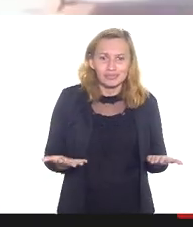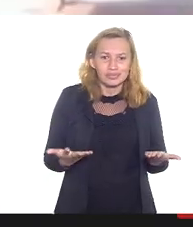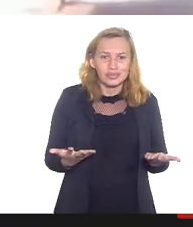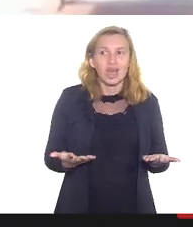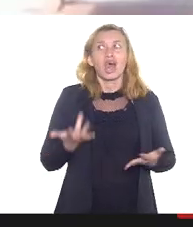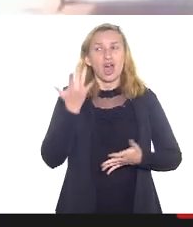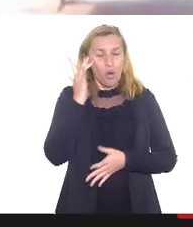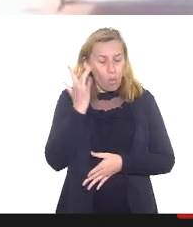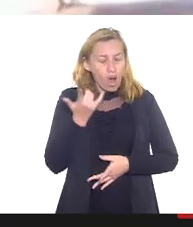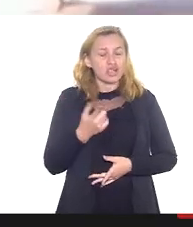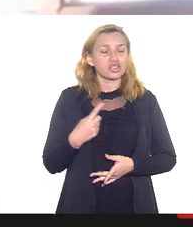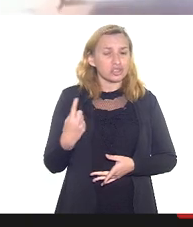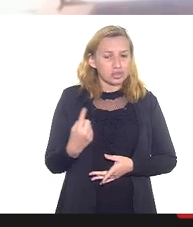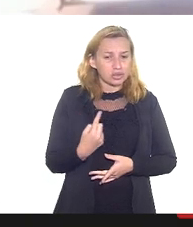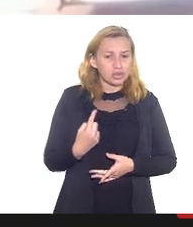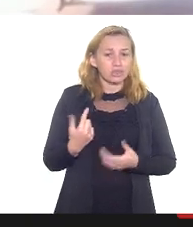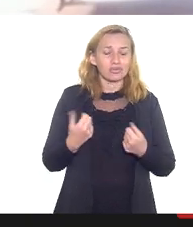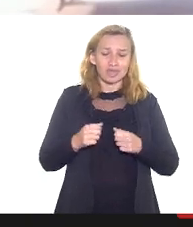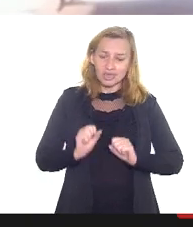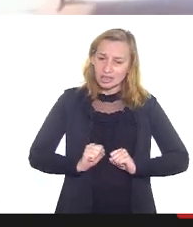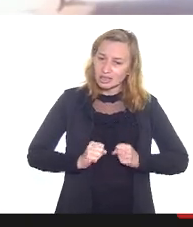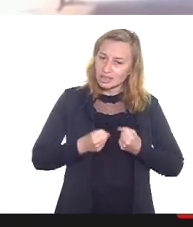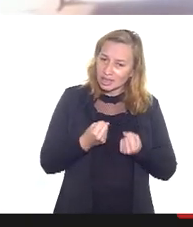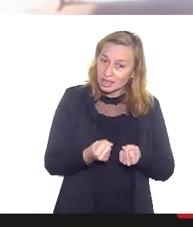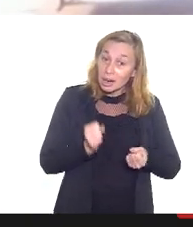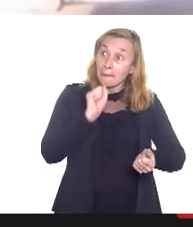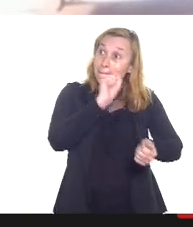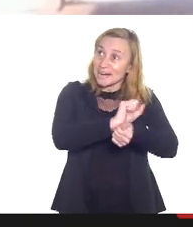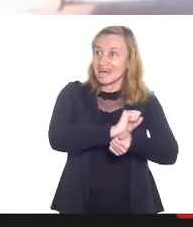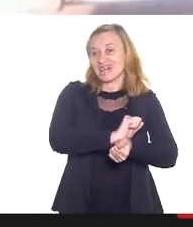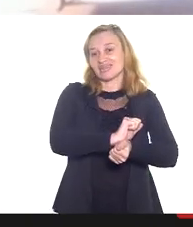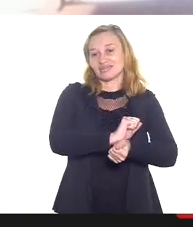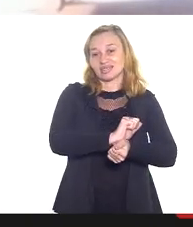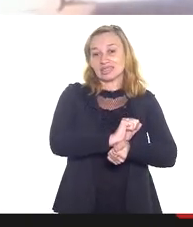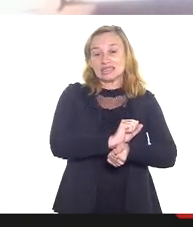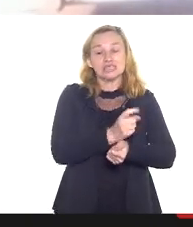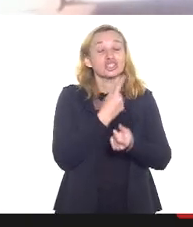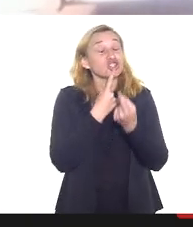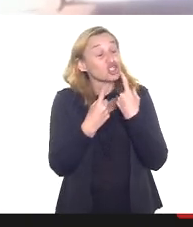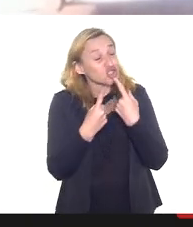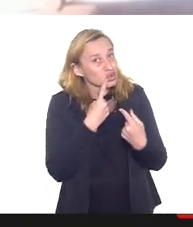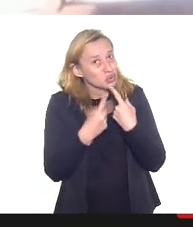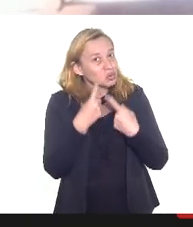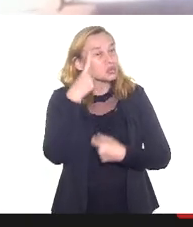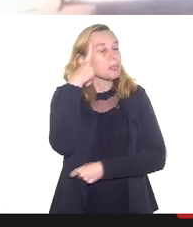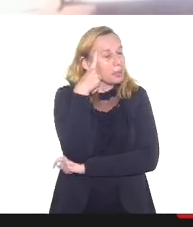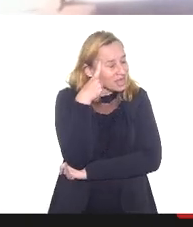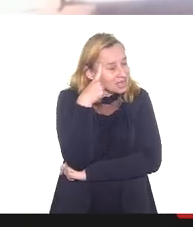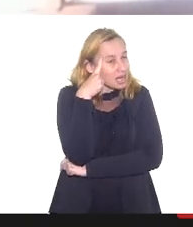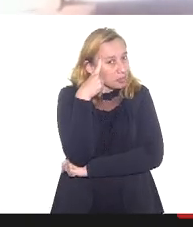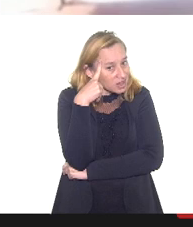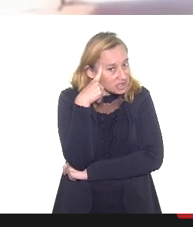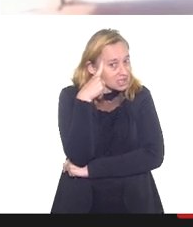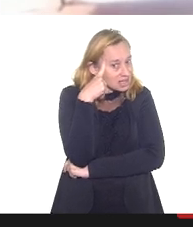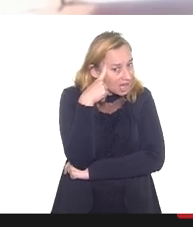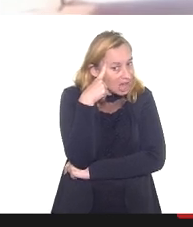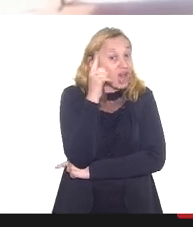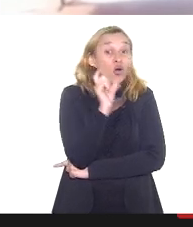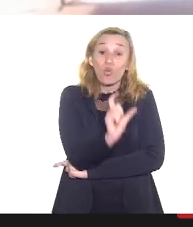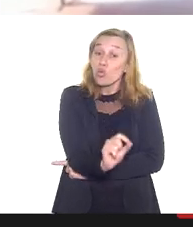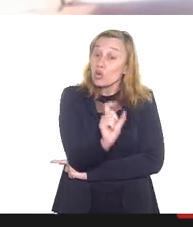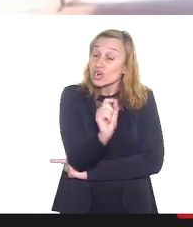A gente precisa, reforçando, parar, discutir e repensar o que, que a gente